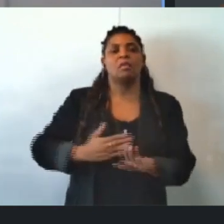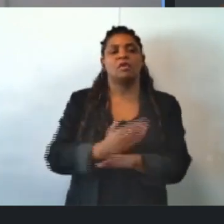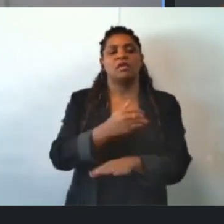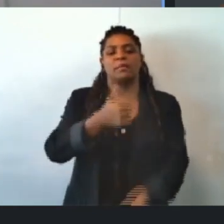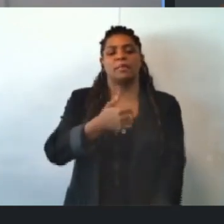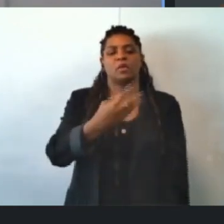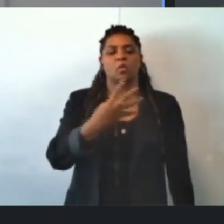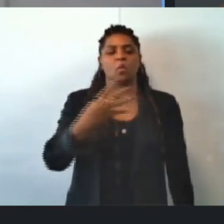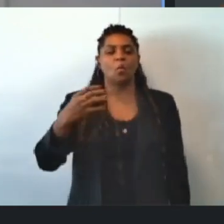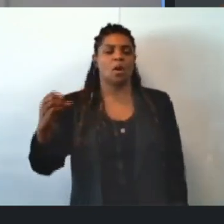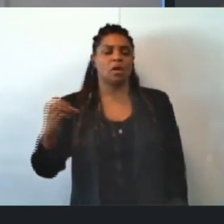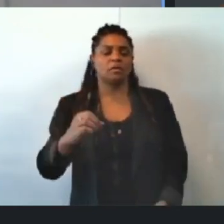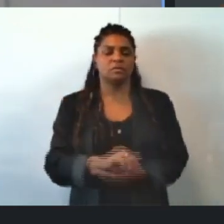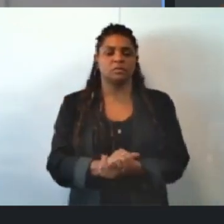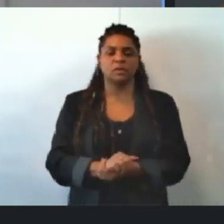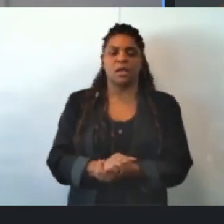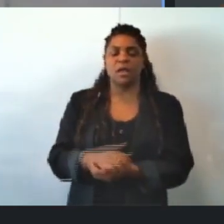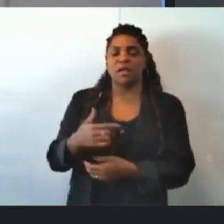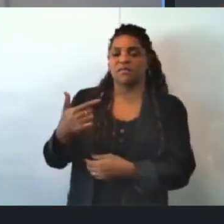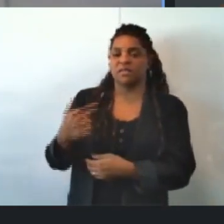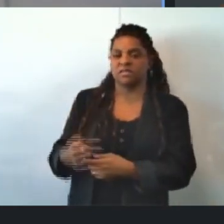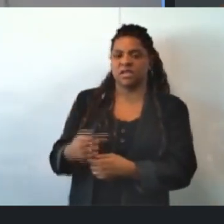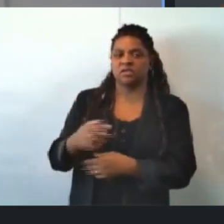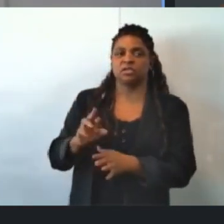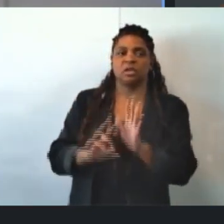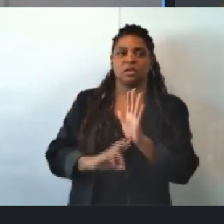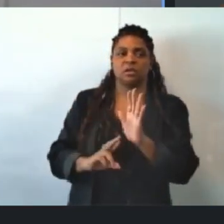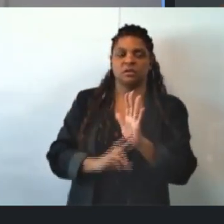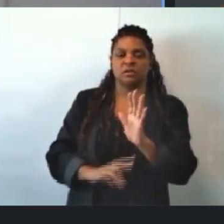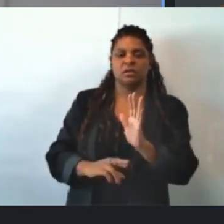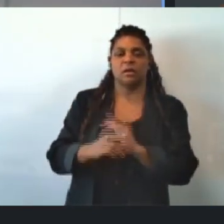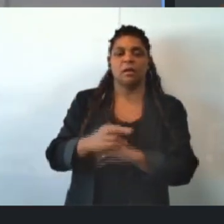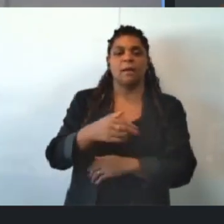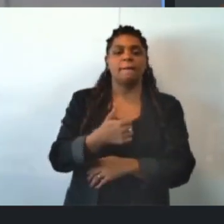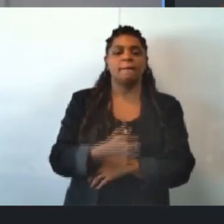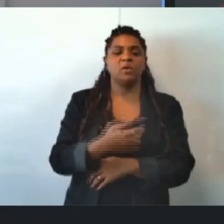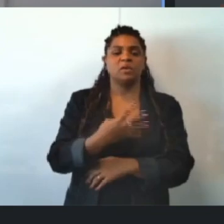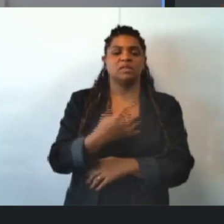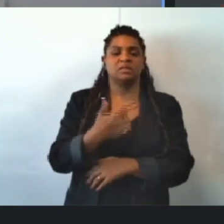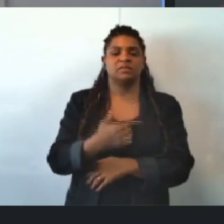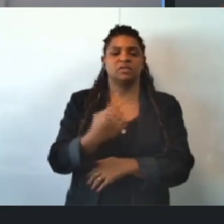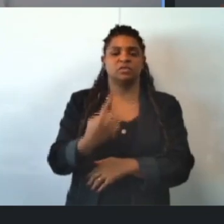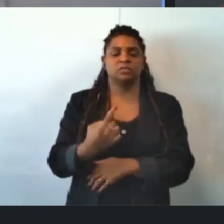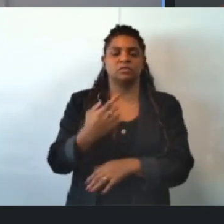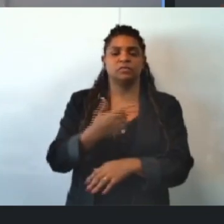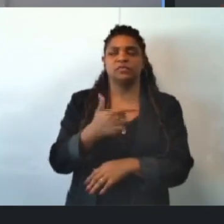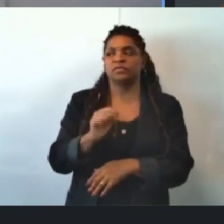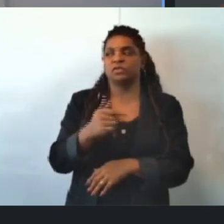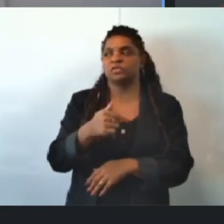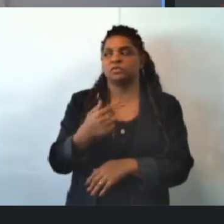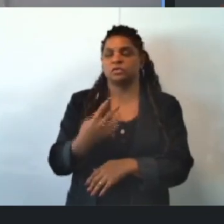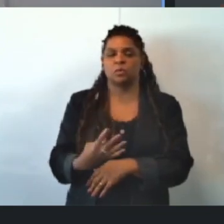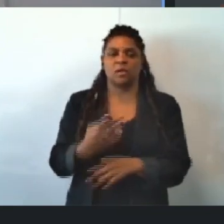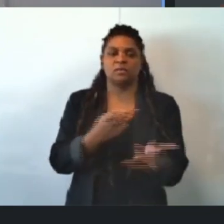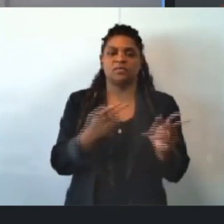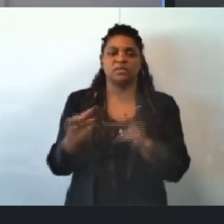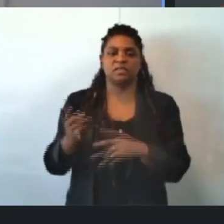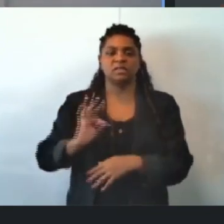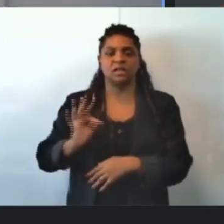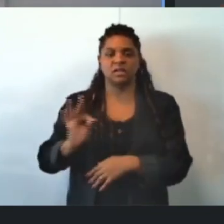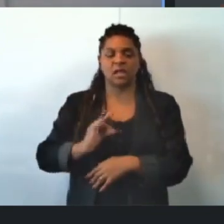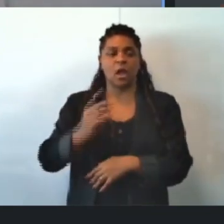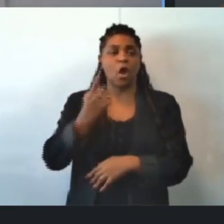27º, requerimento de comissão 1401 de 24, uma visita técnica. Avaliar a viabilidade de implantação de mão única na rua Lantana, no